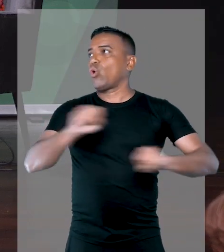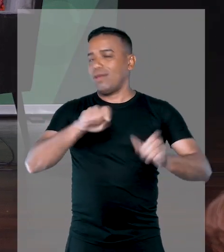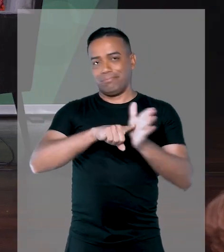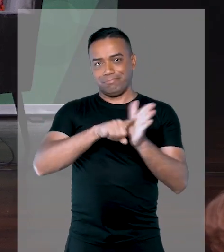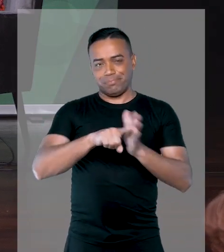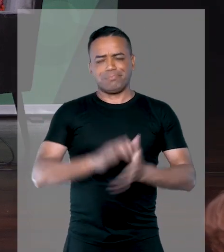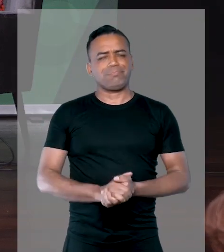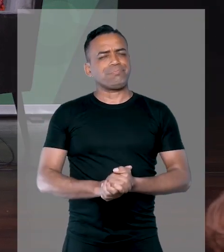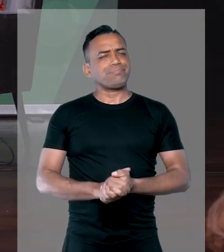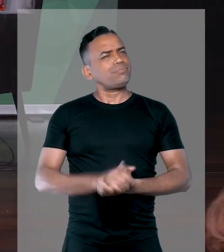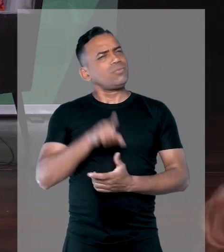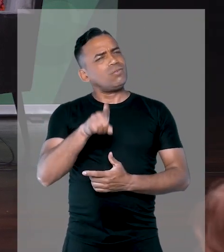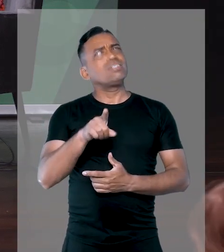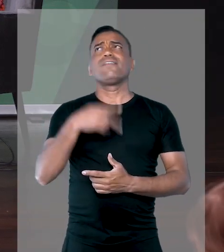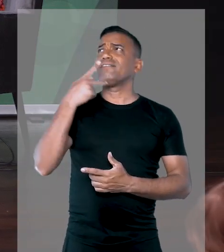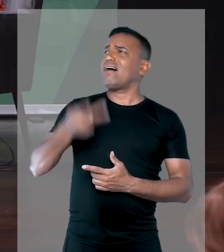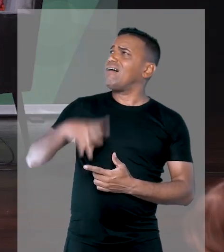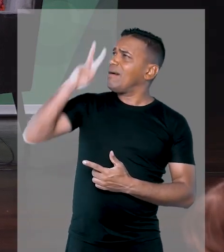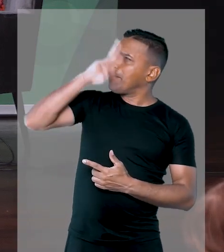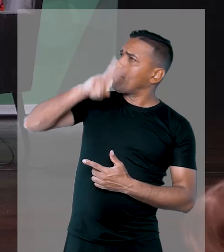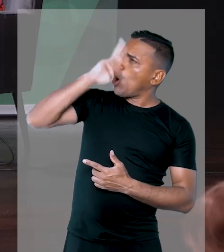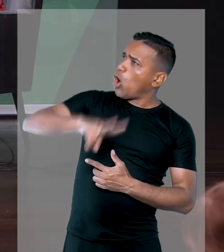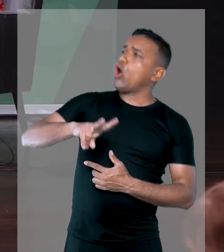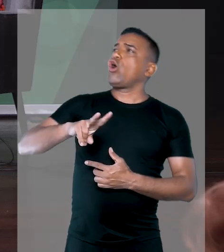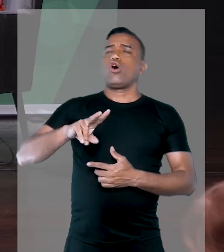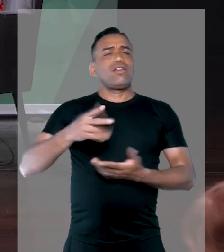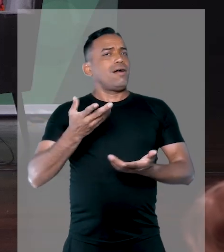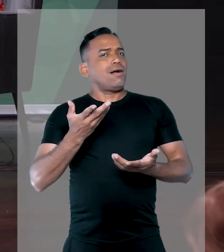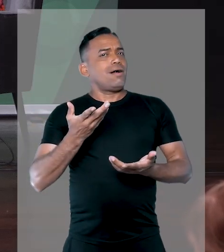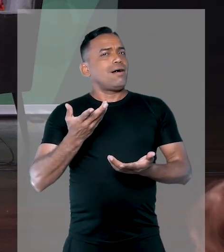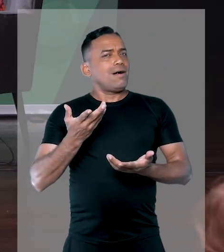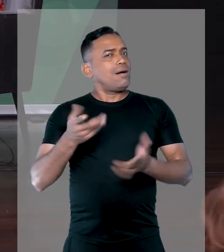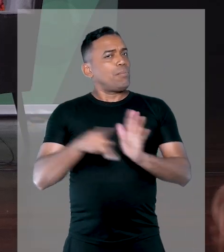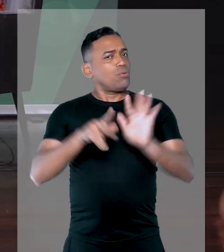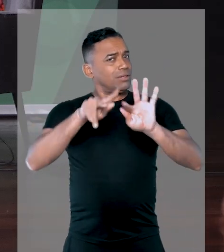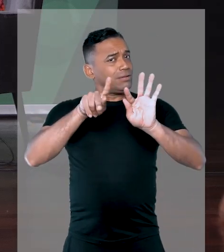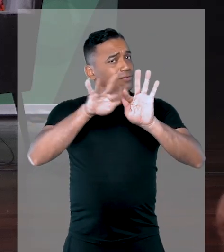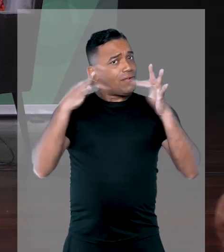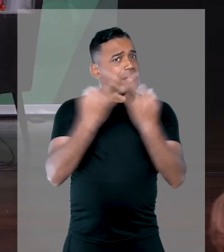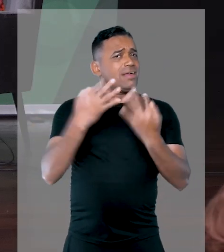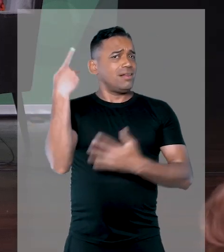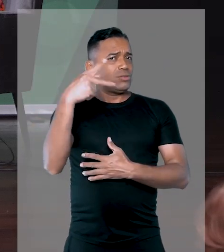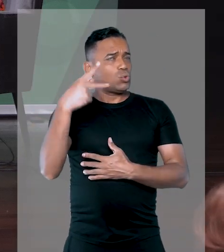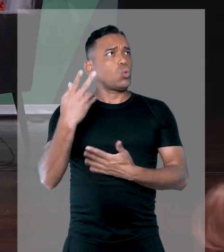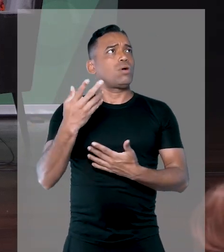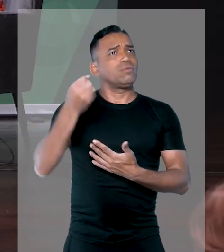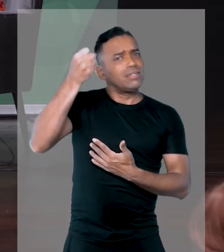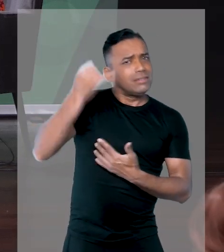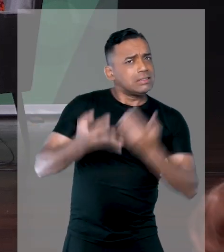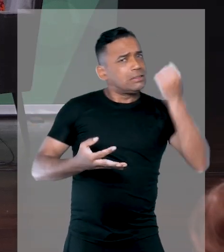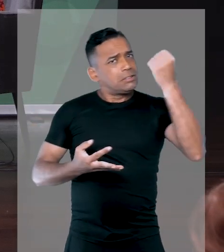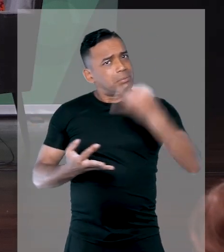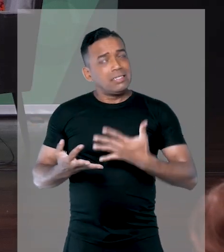Você trata da memória, da história da sua família, né? Eu quero que você comente sobre... A gente